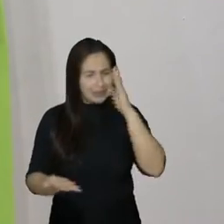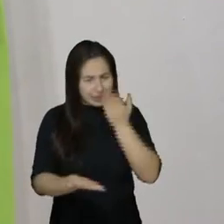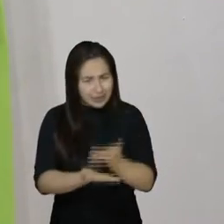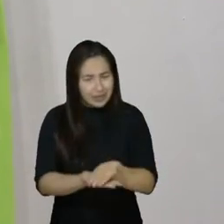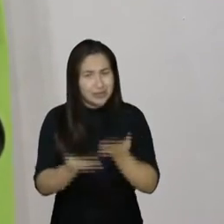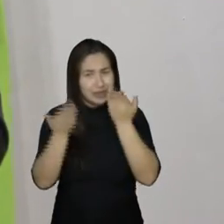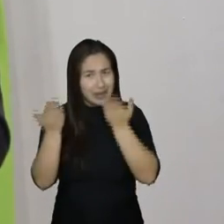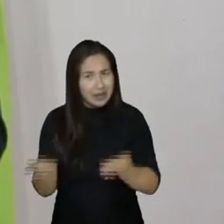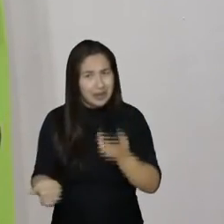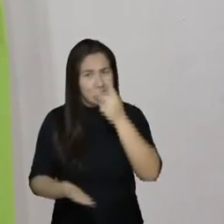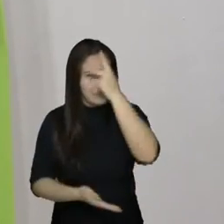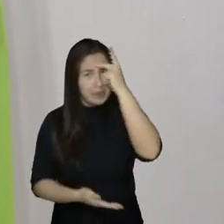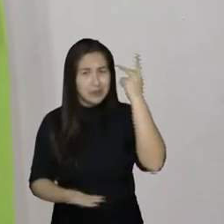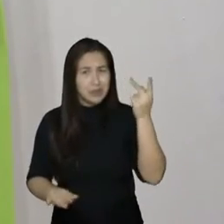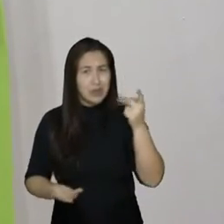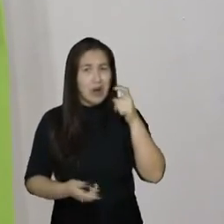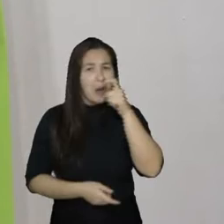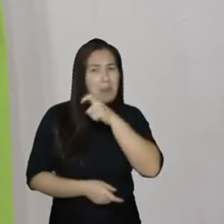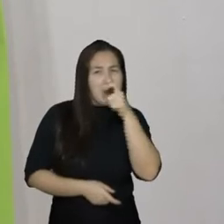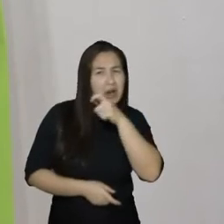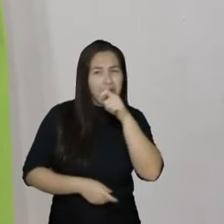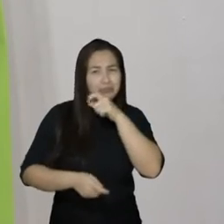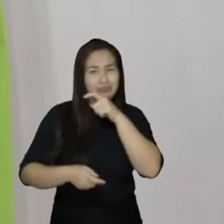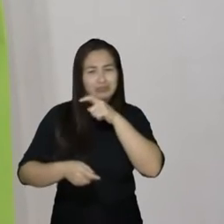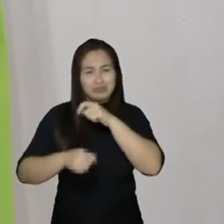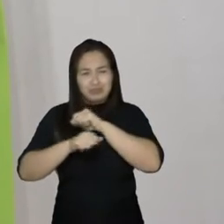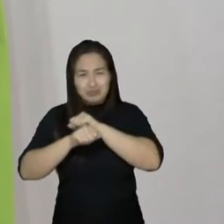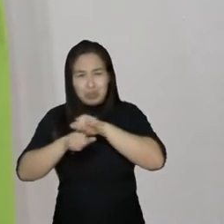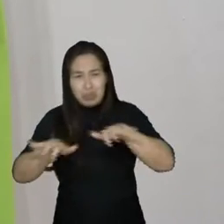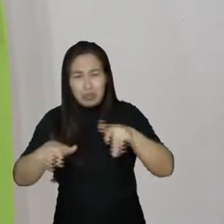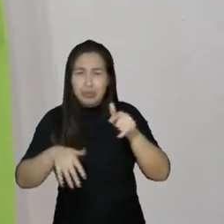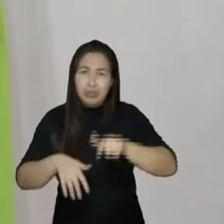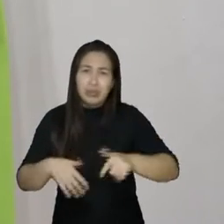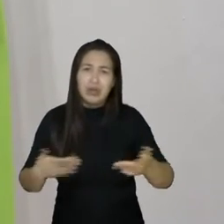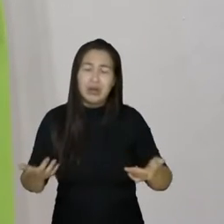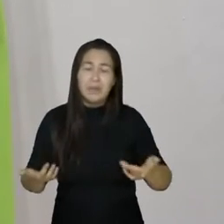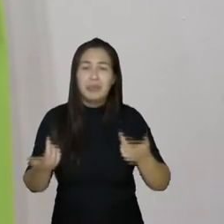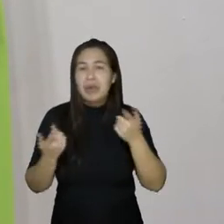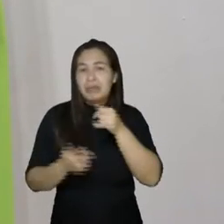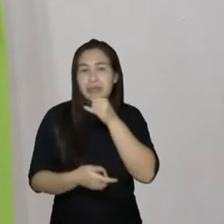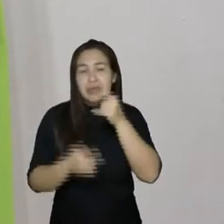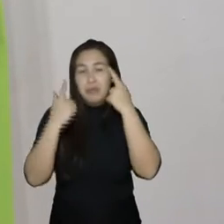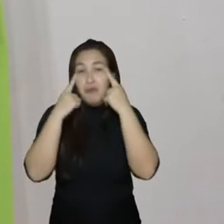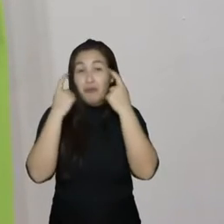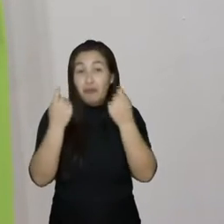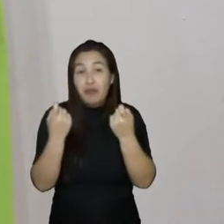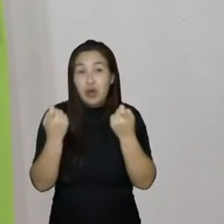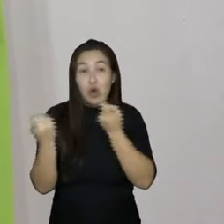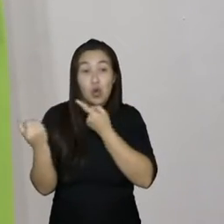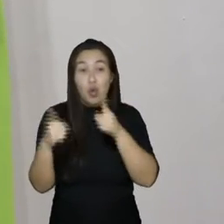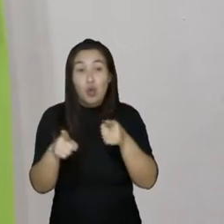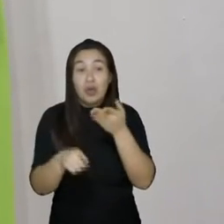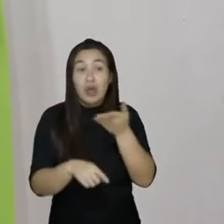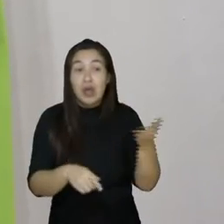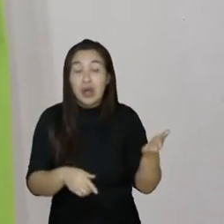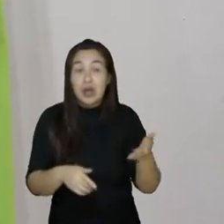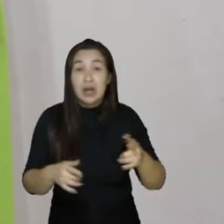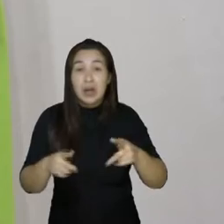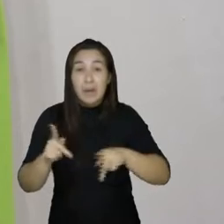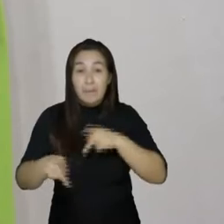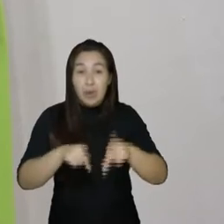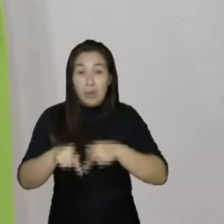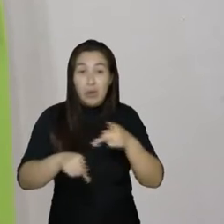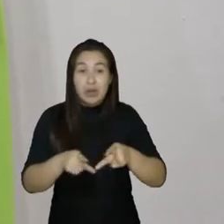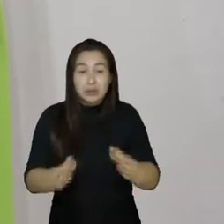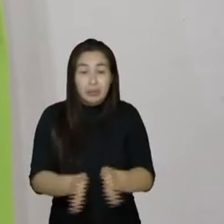pessoas que estão mentindo novamente? Quando falam em violência contra a população pobre e